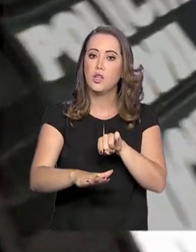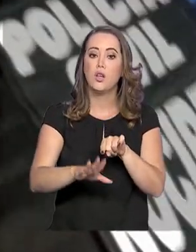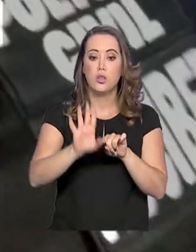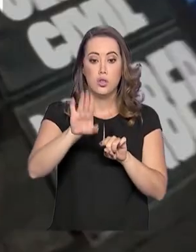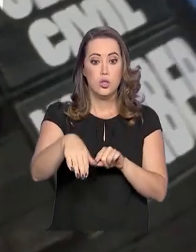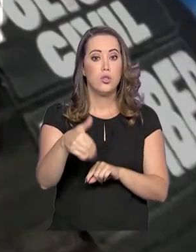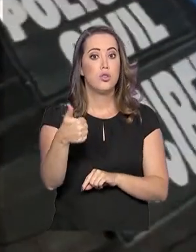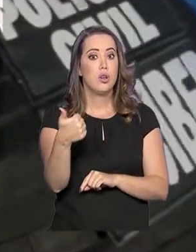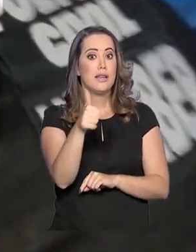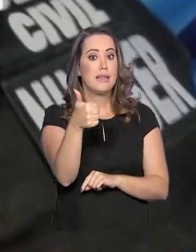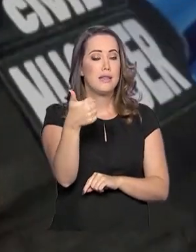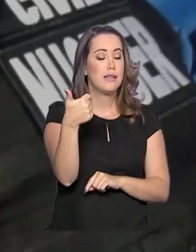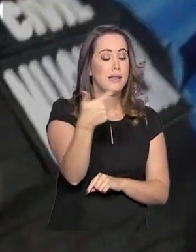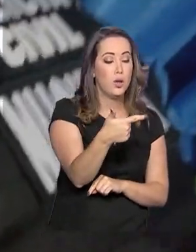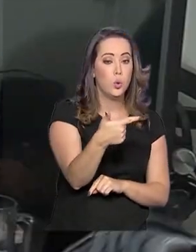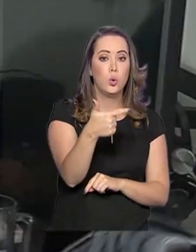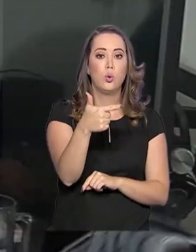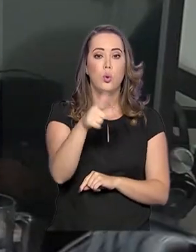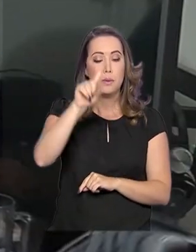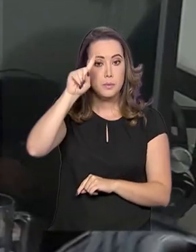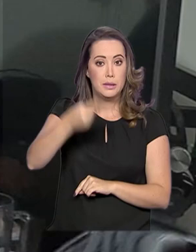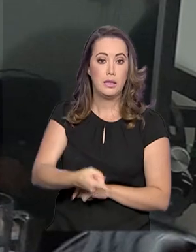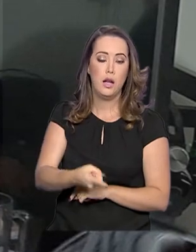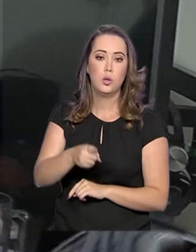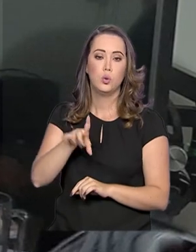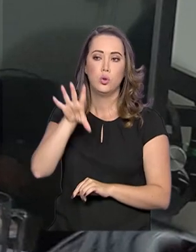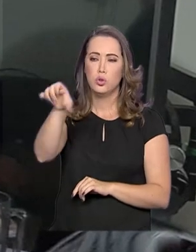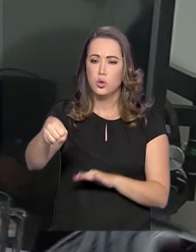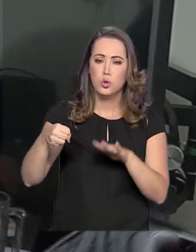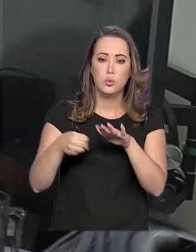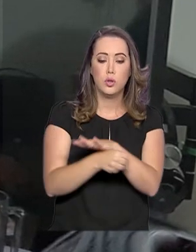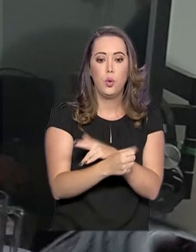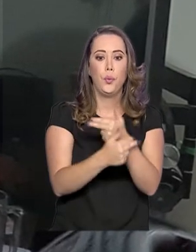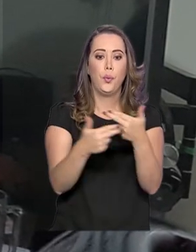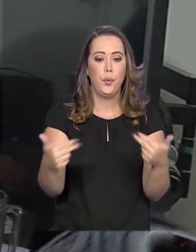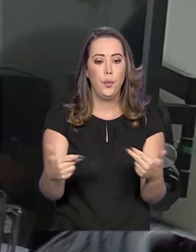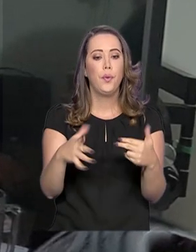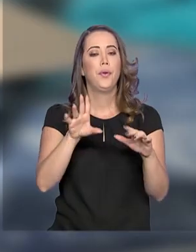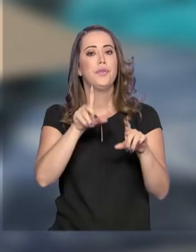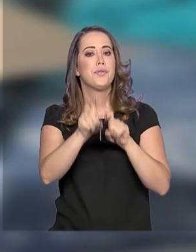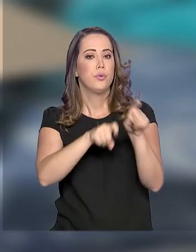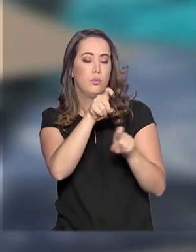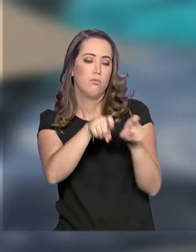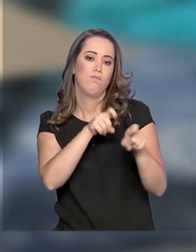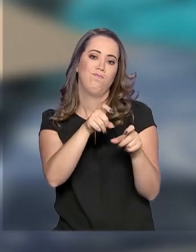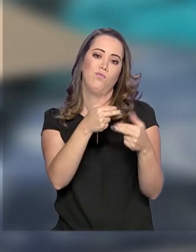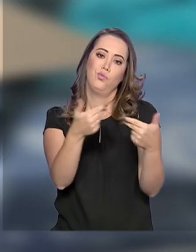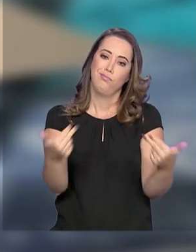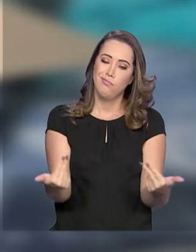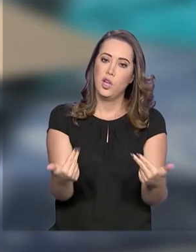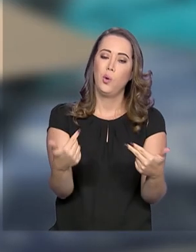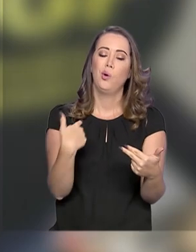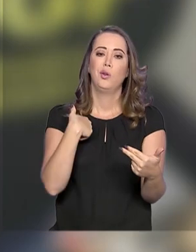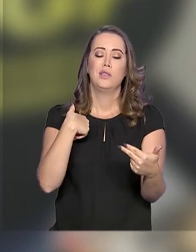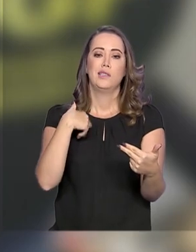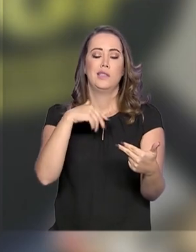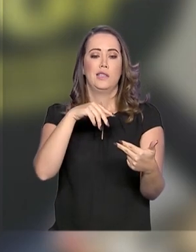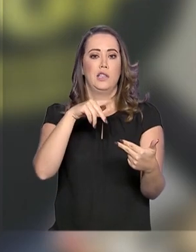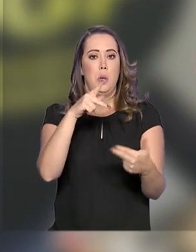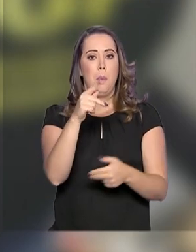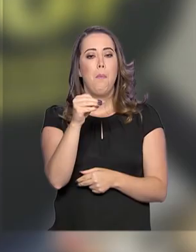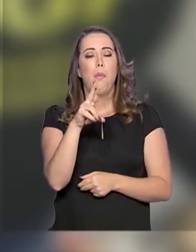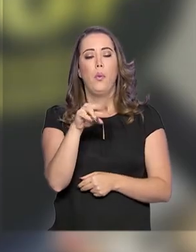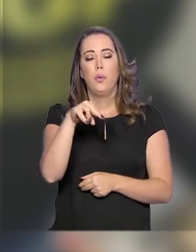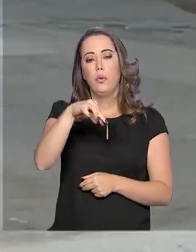dos 112 mandados de busca e apreensão. O alvo, objetos e arquivos de computadores com conteúdo pornográfico. Desde a